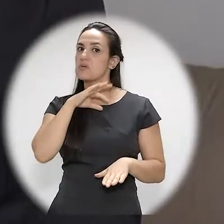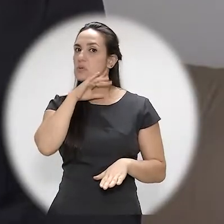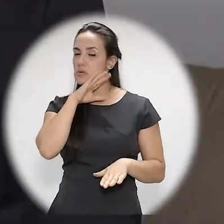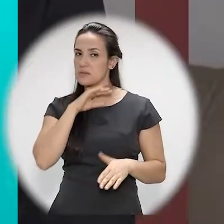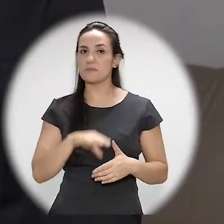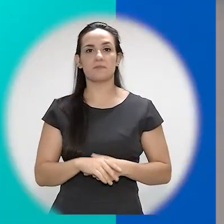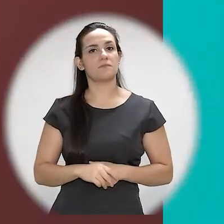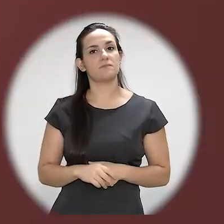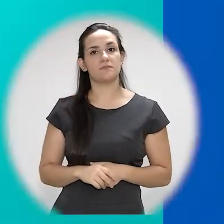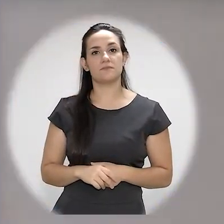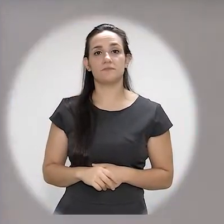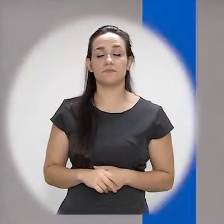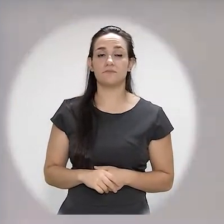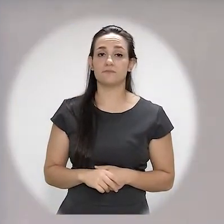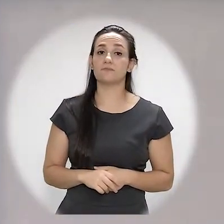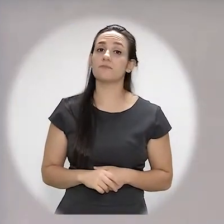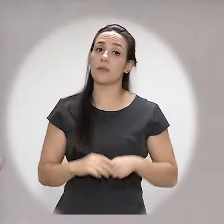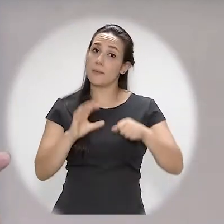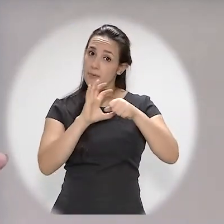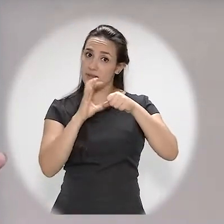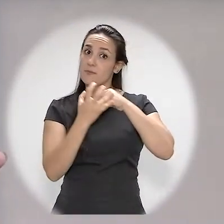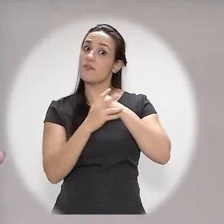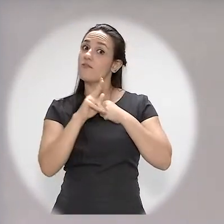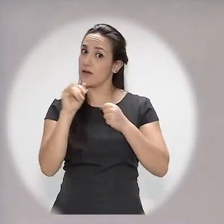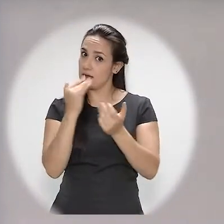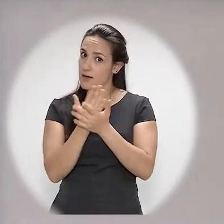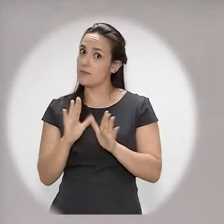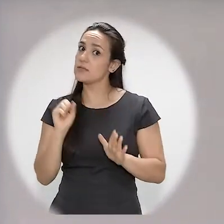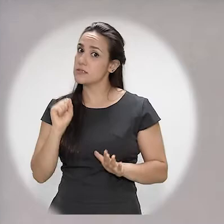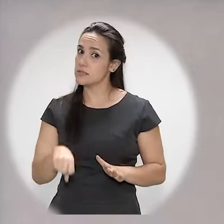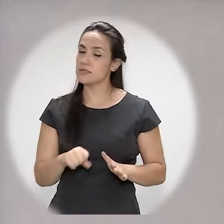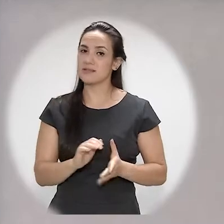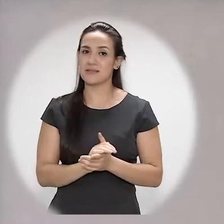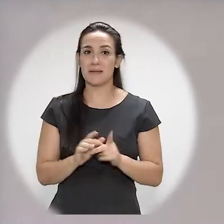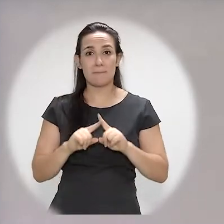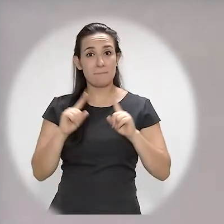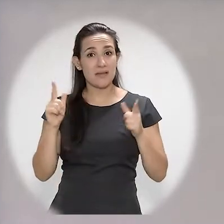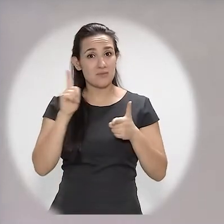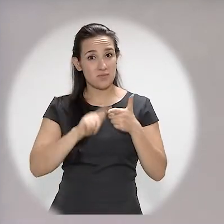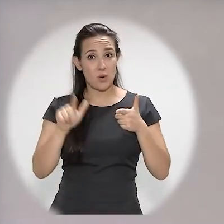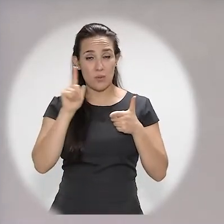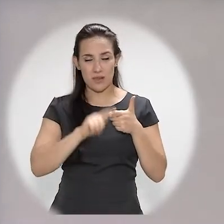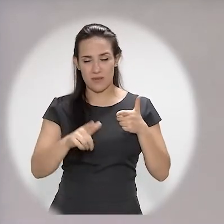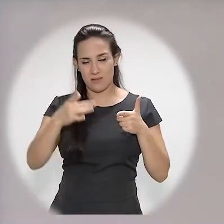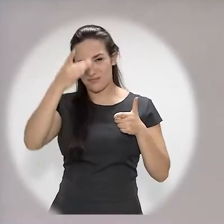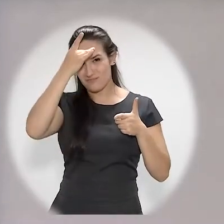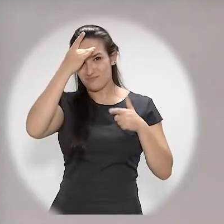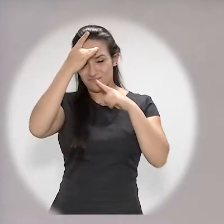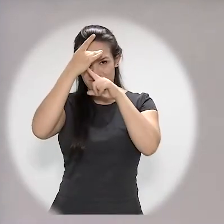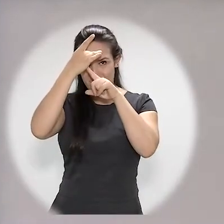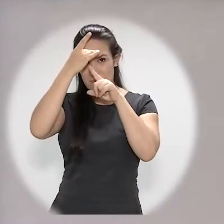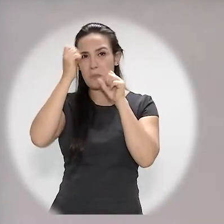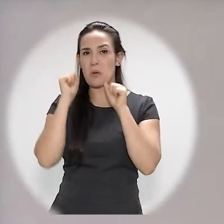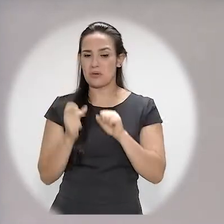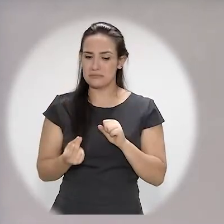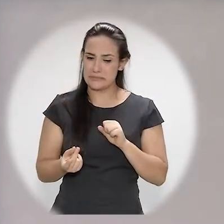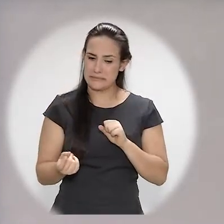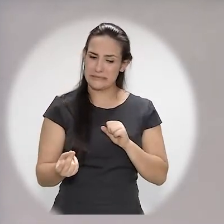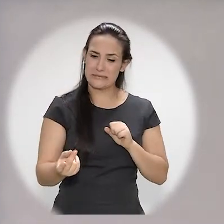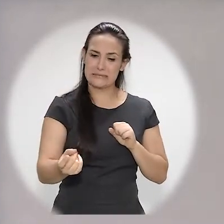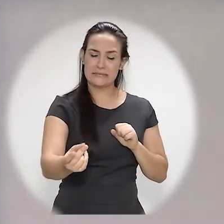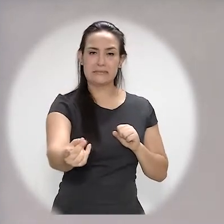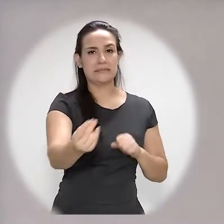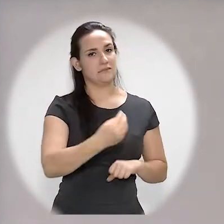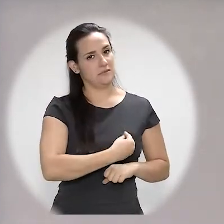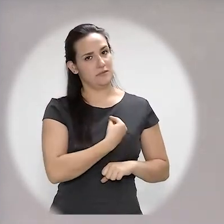amargar maus resultados. Sabemos que a pandemia vai passar, mas os transtornos mentais causados por